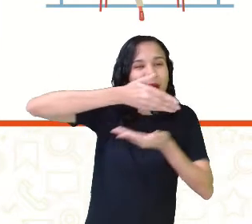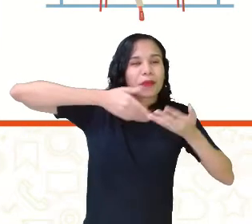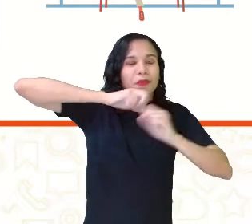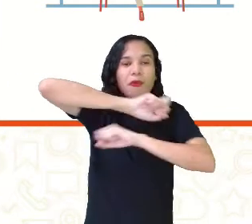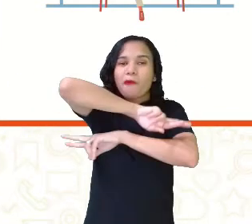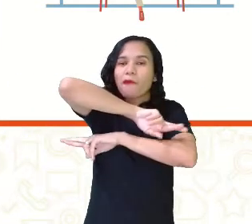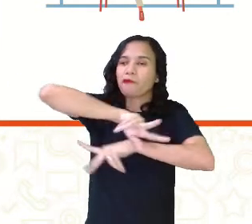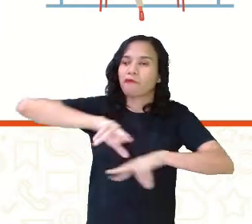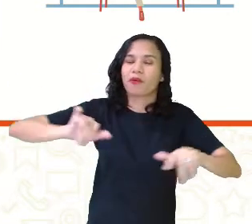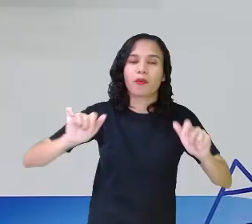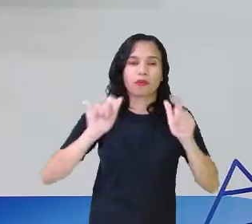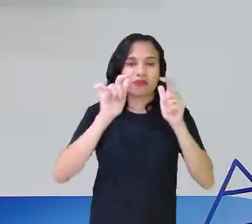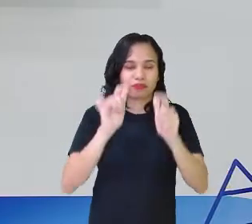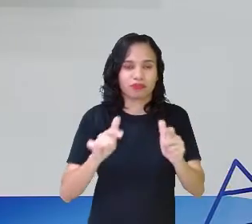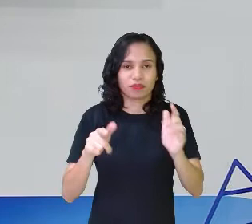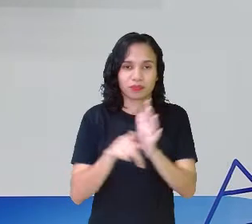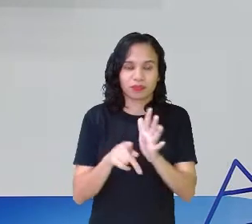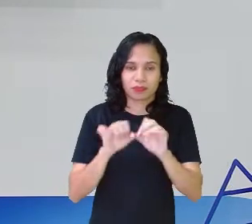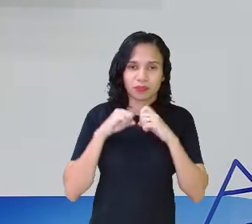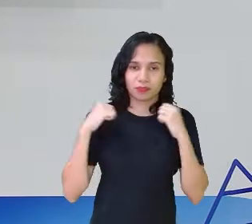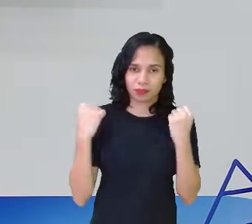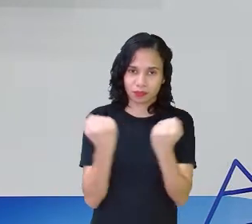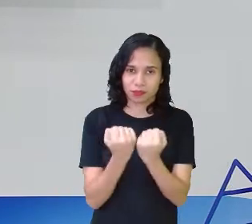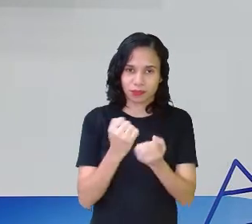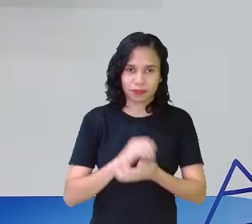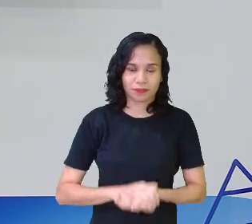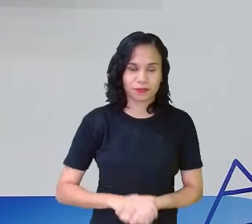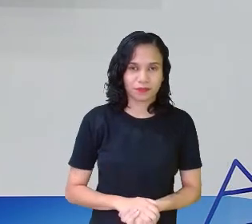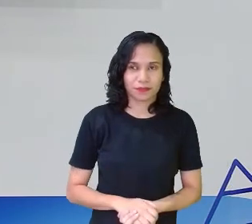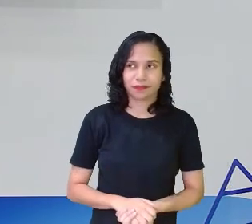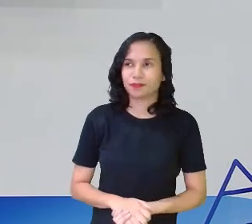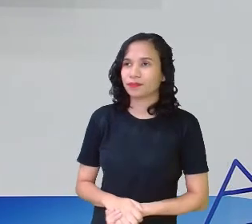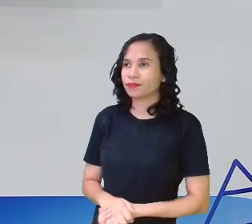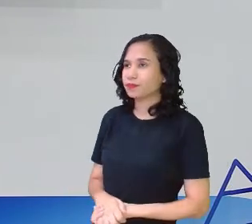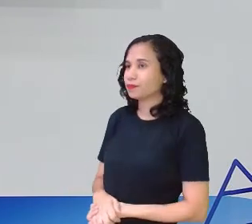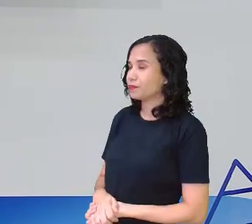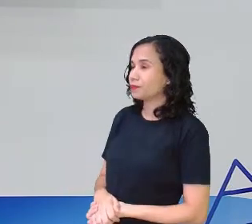vários ambientes sociais.